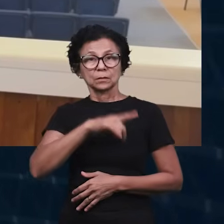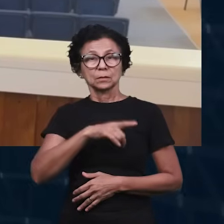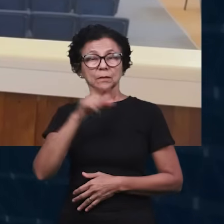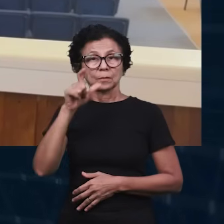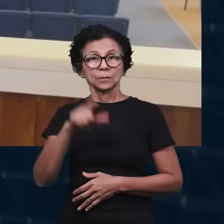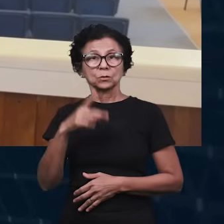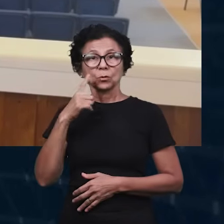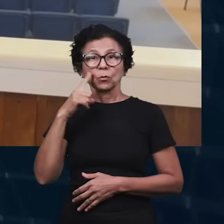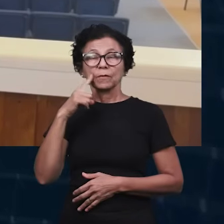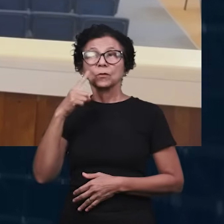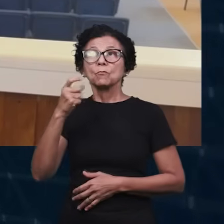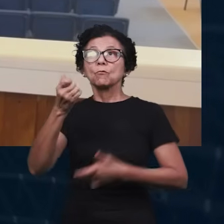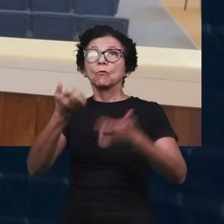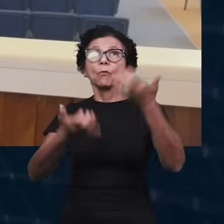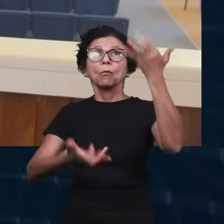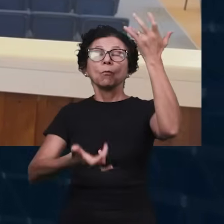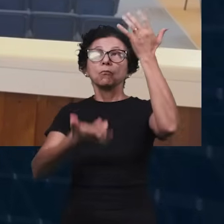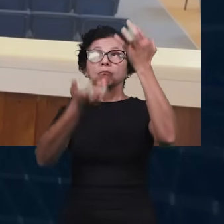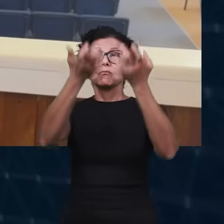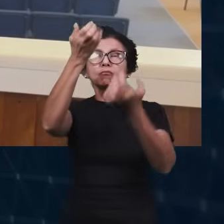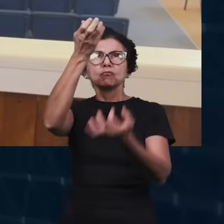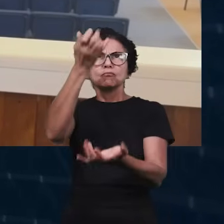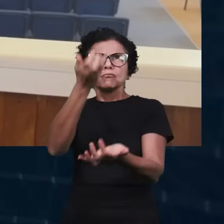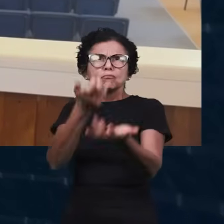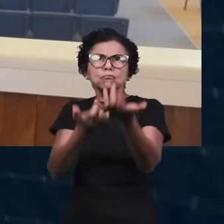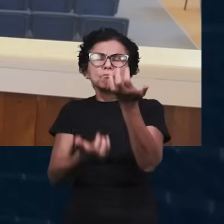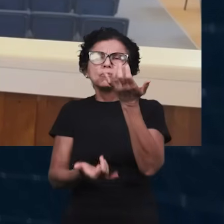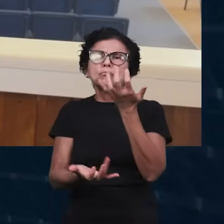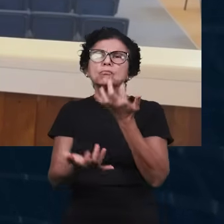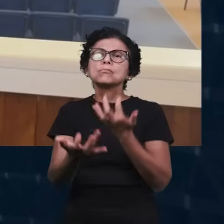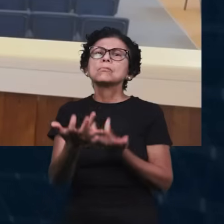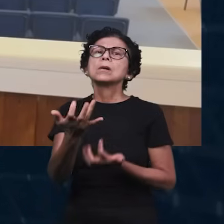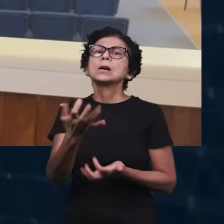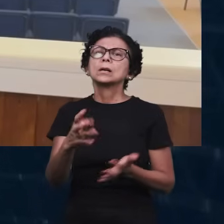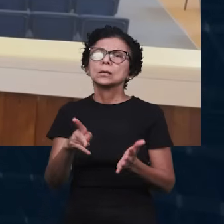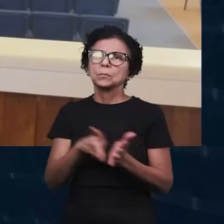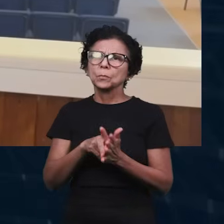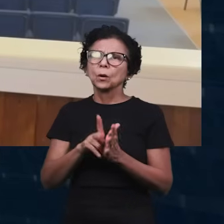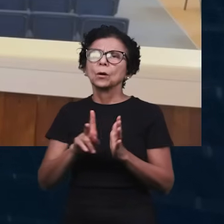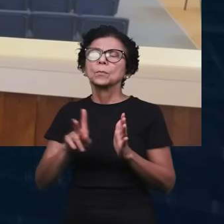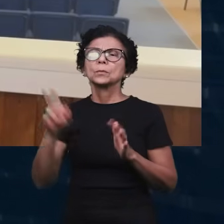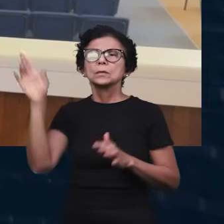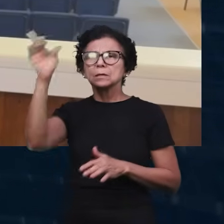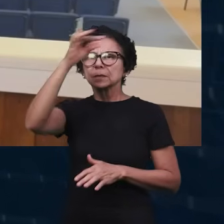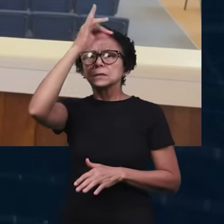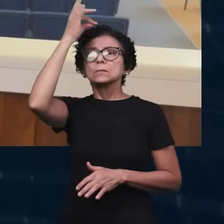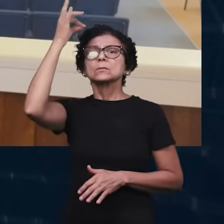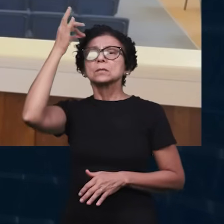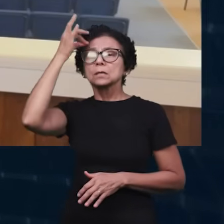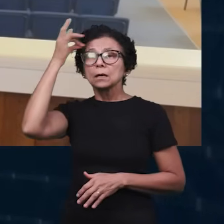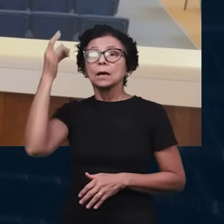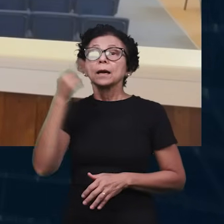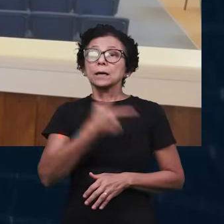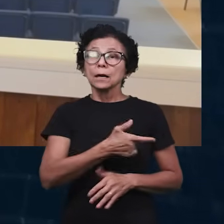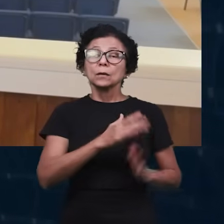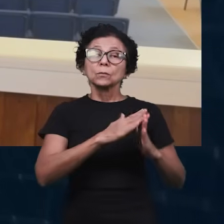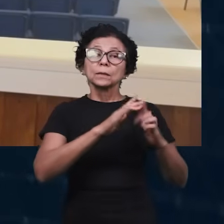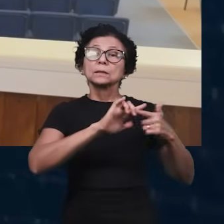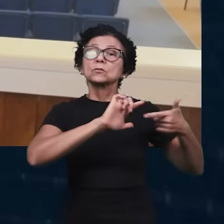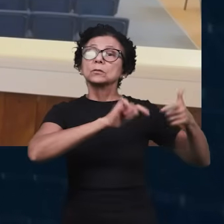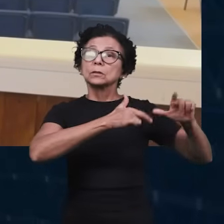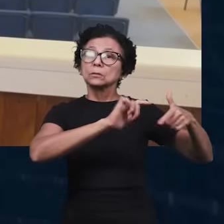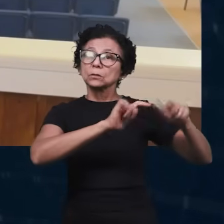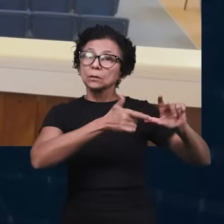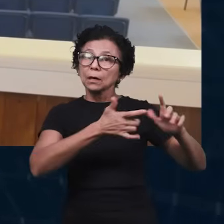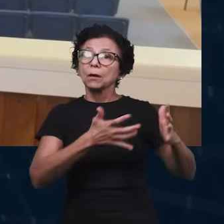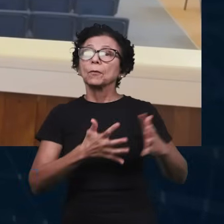fogo descendo no local do seminário. Ele recebeu uma grande bênção, um quebrantamento, e ele era de uma igreja tradicional e